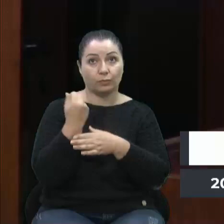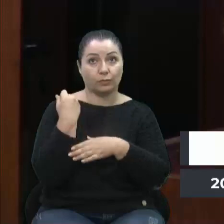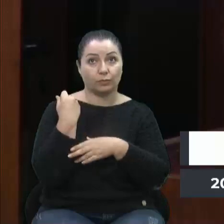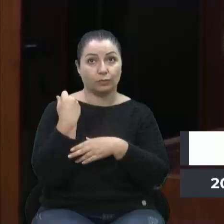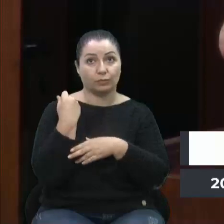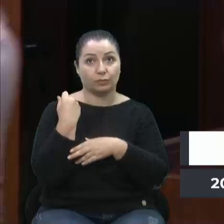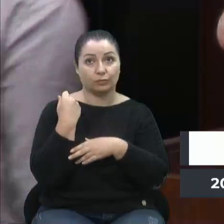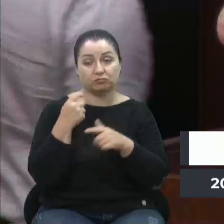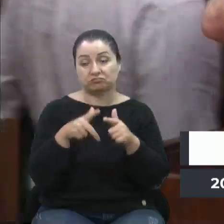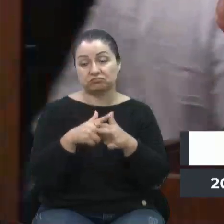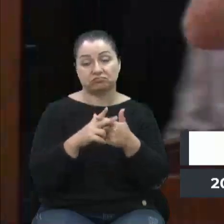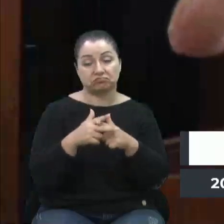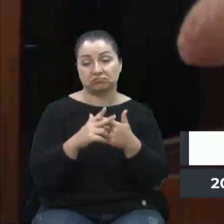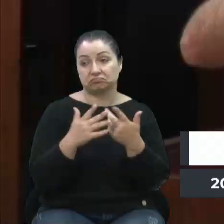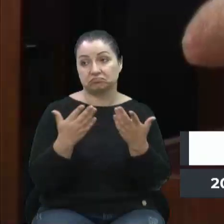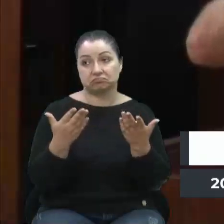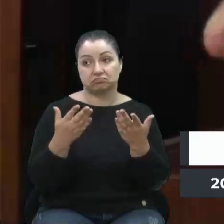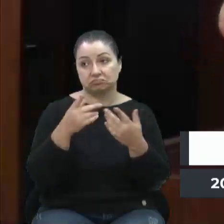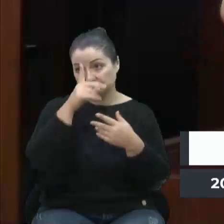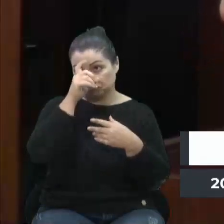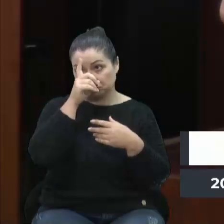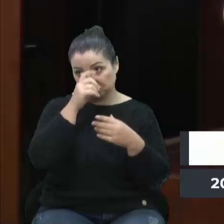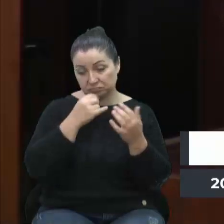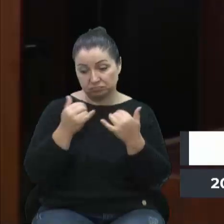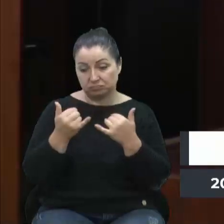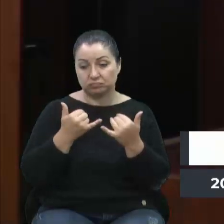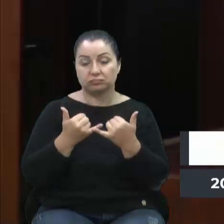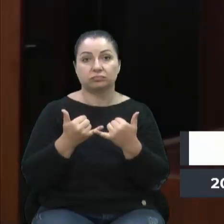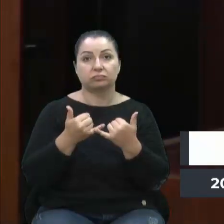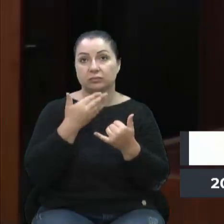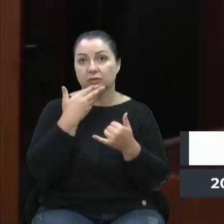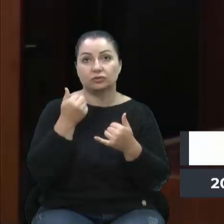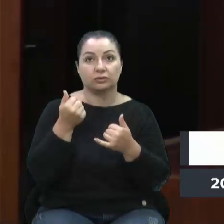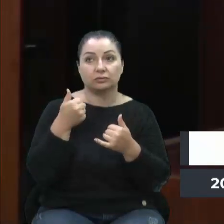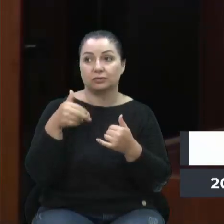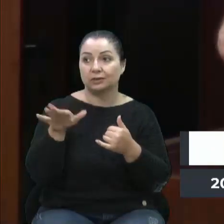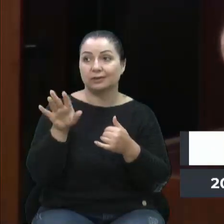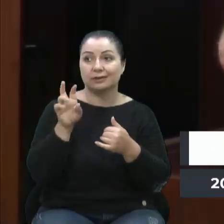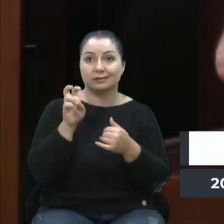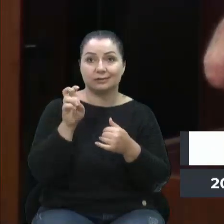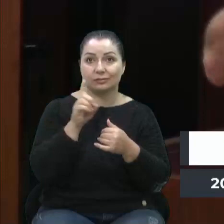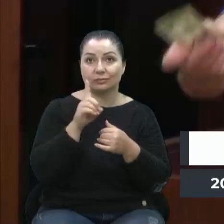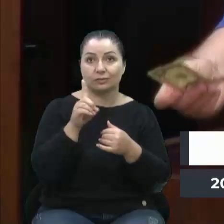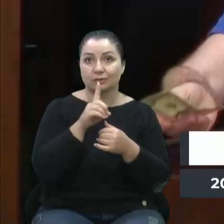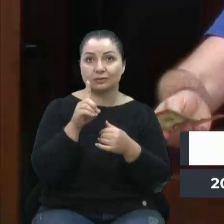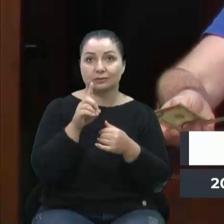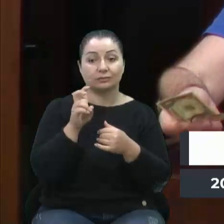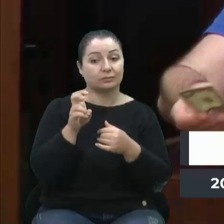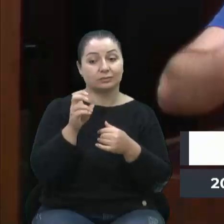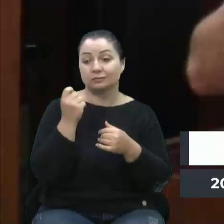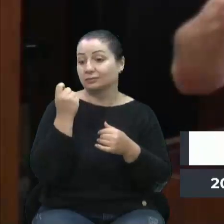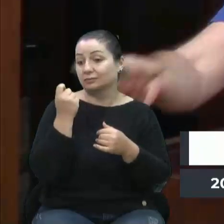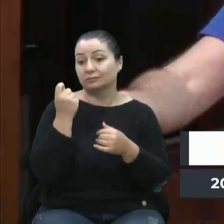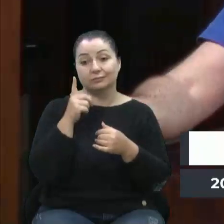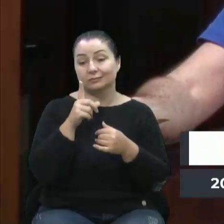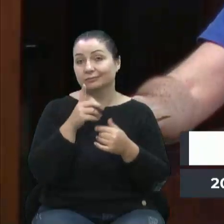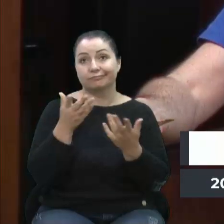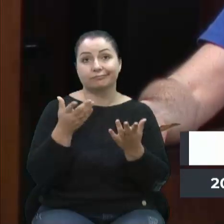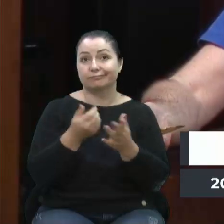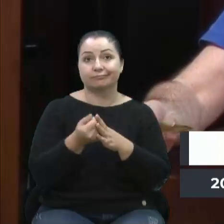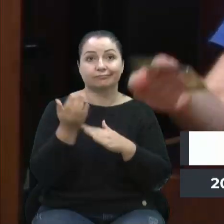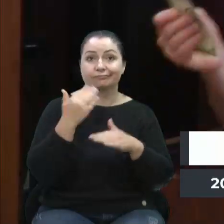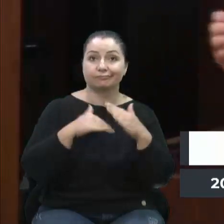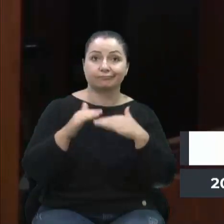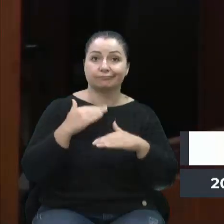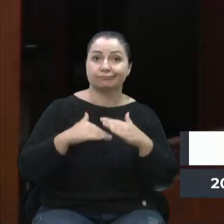um equipamento de hospital, vou dar um exemplo. Não adianta nós mandar $5 se com $5 nós não comprar, por causa da desvalorização